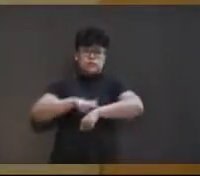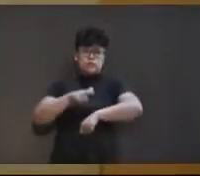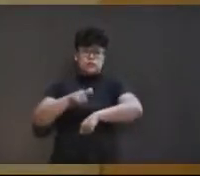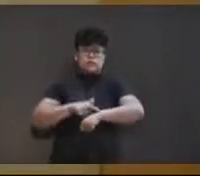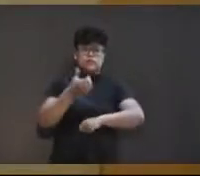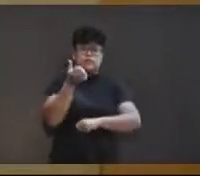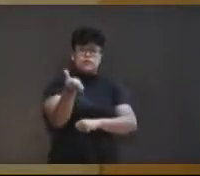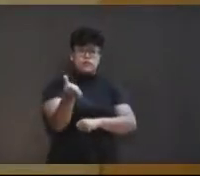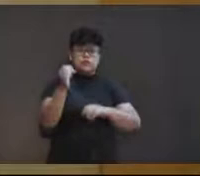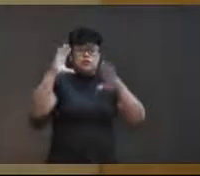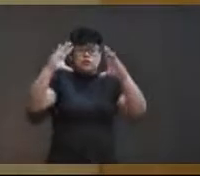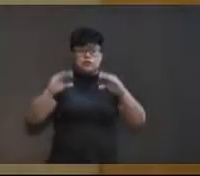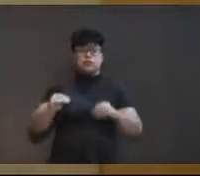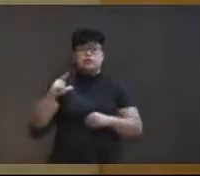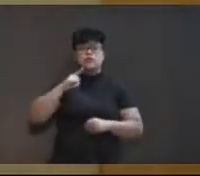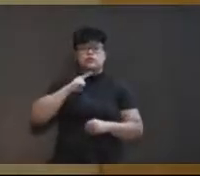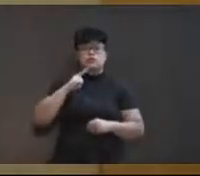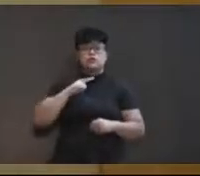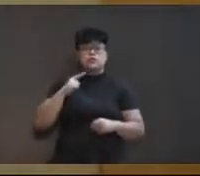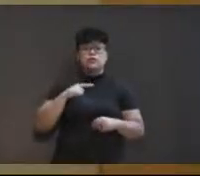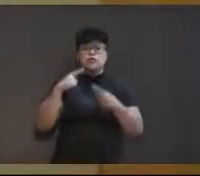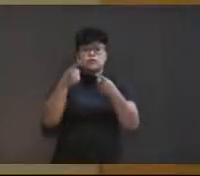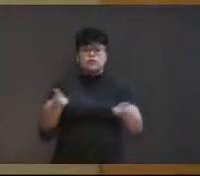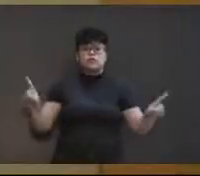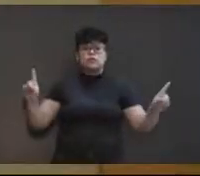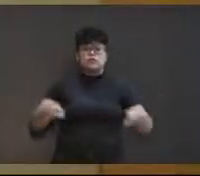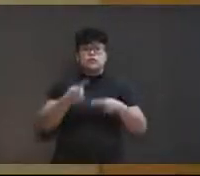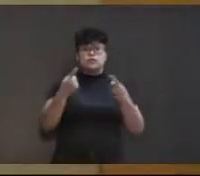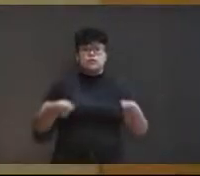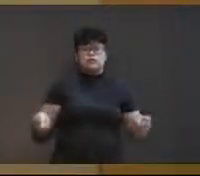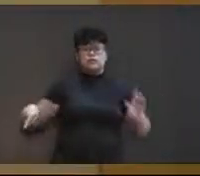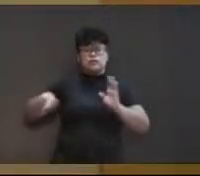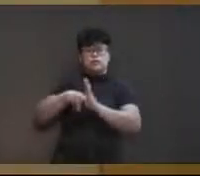com o grupo de músicos e dançarinos de Carimbó avoado